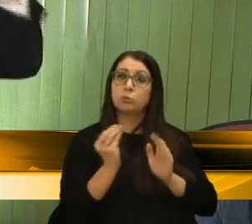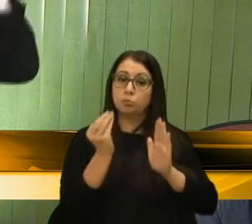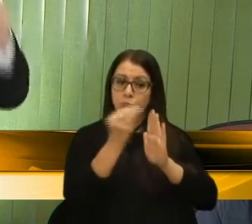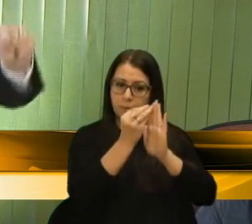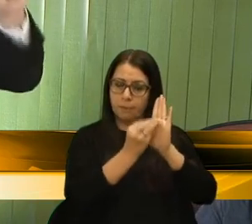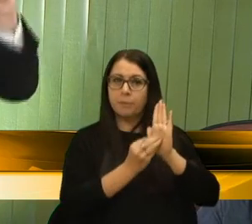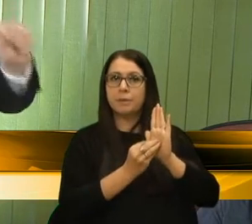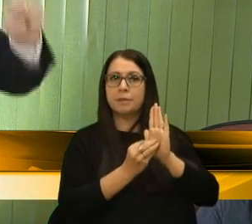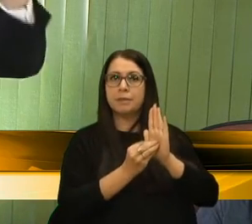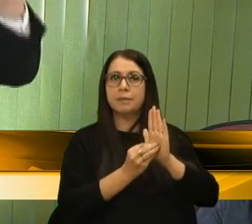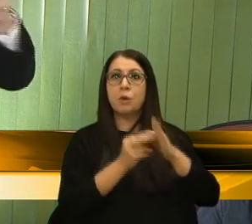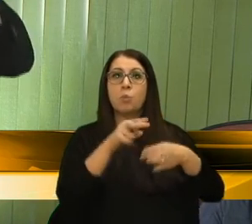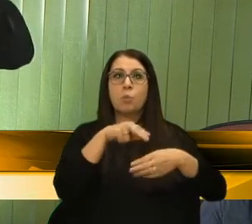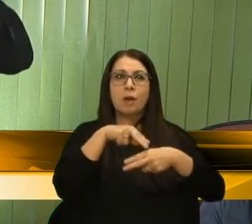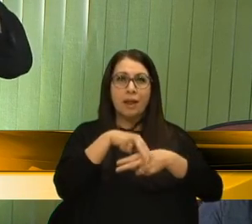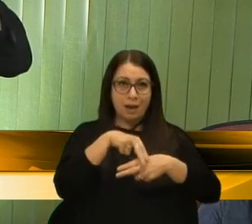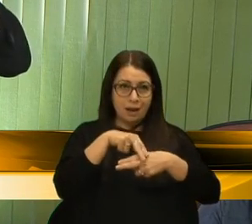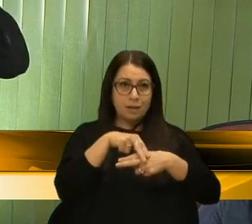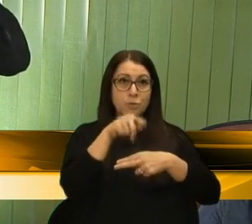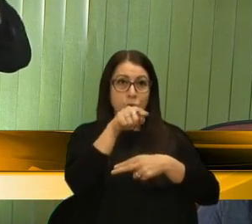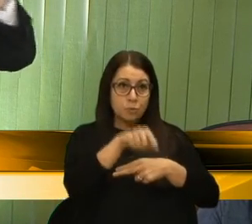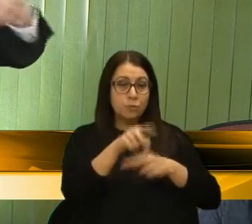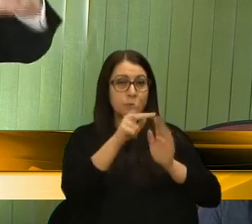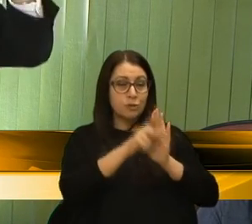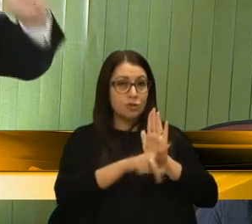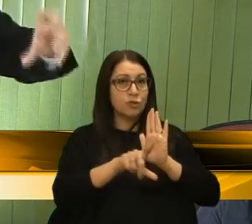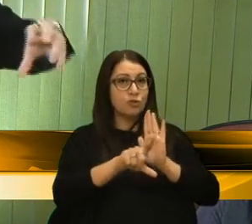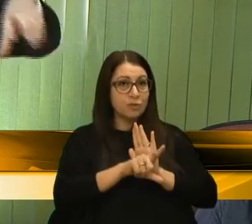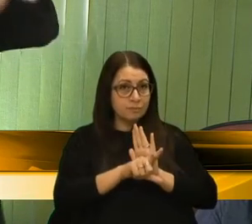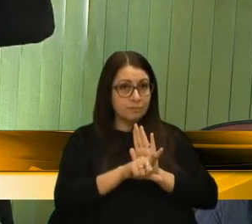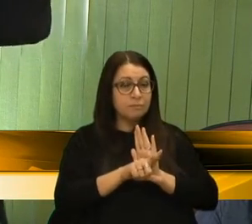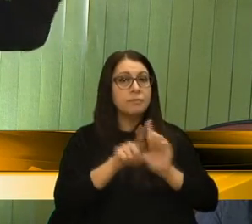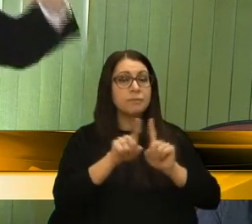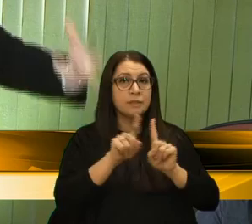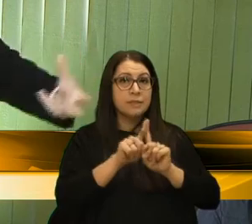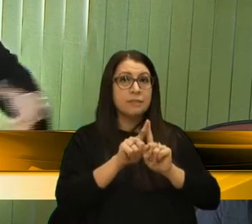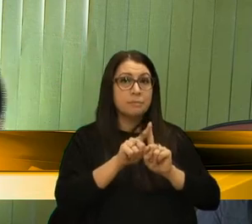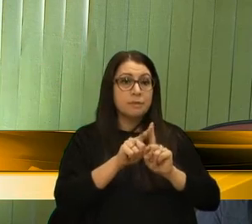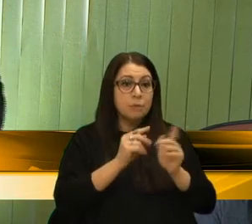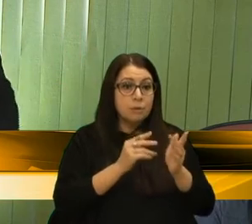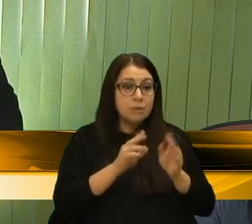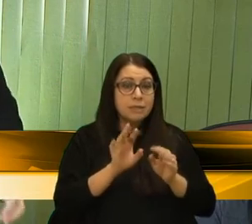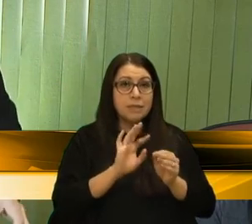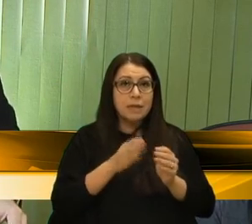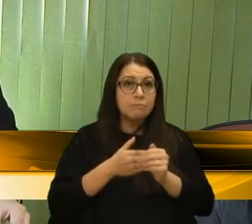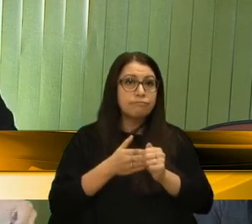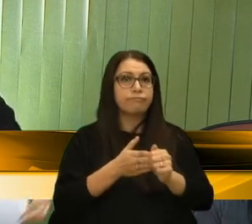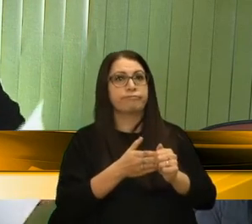no anexo 1 do projeto de lei. Nós estamos dando, inclusive, essa diretriz para